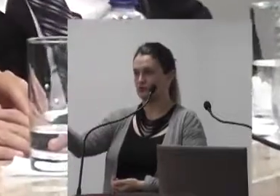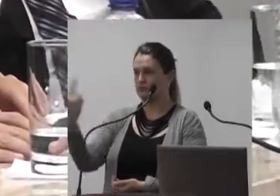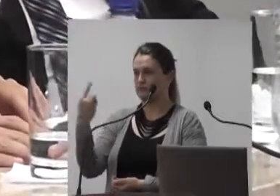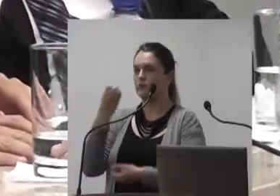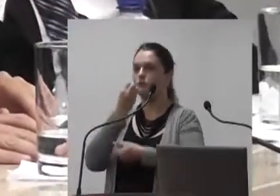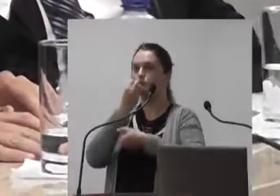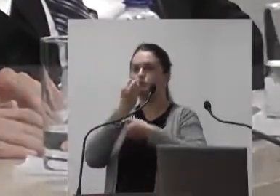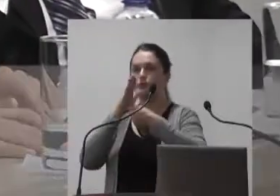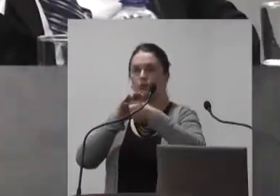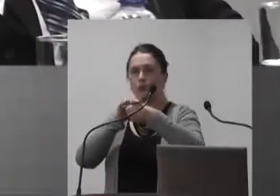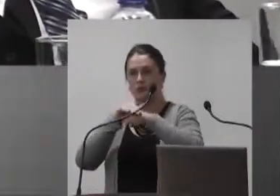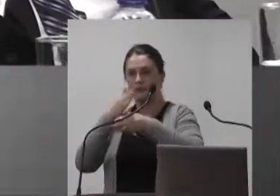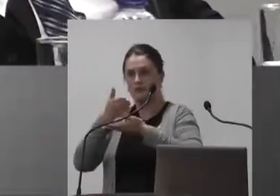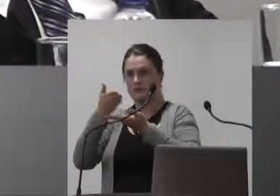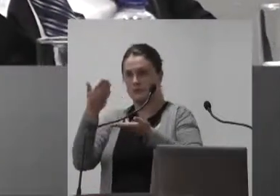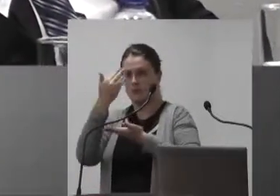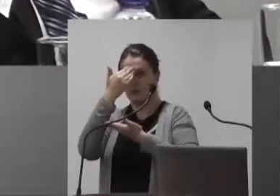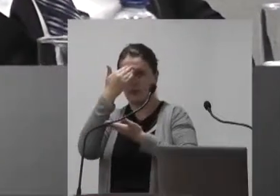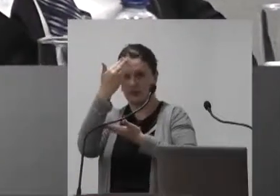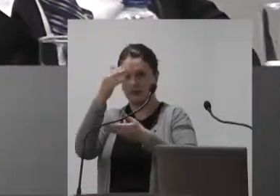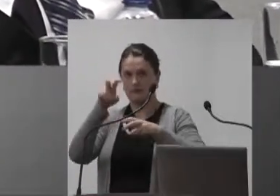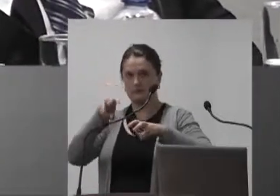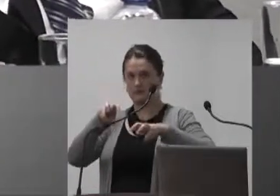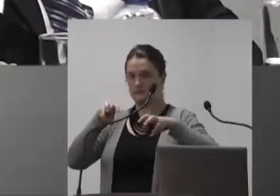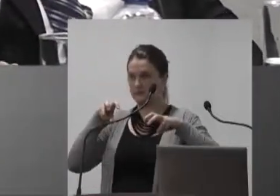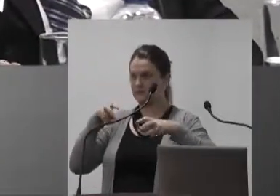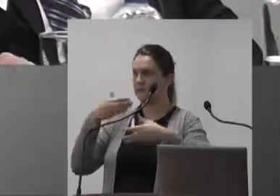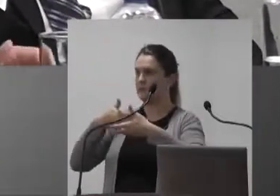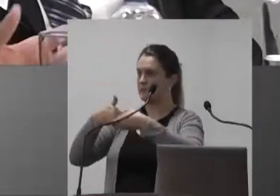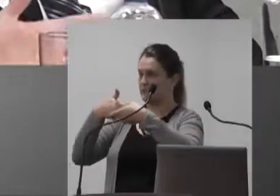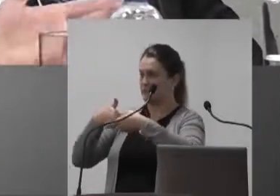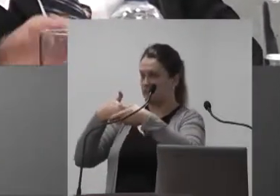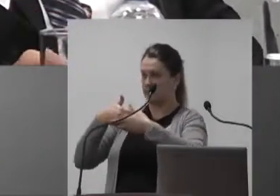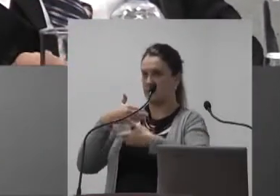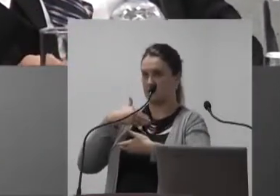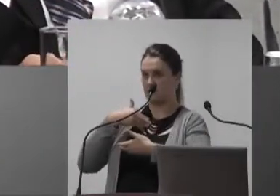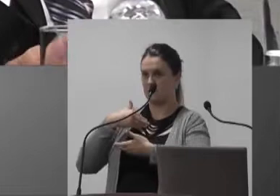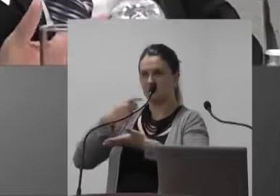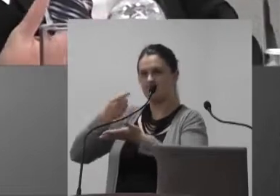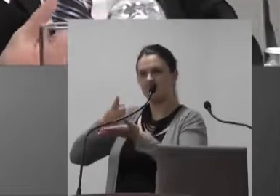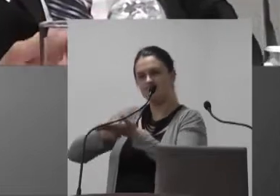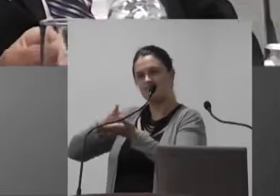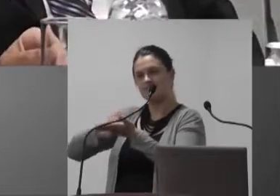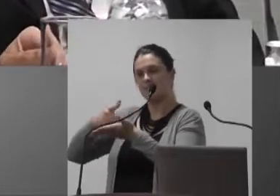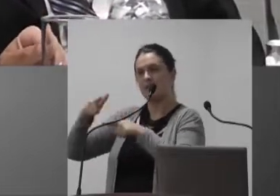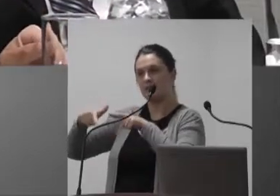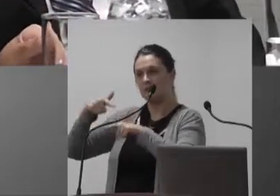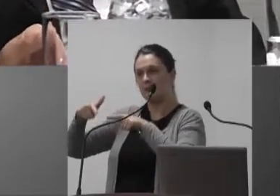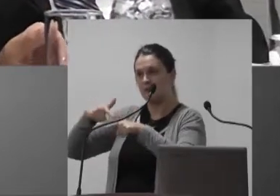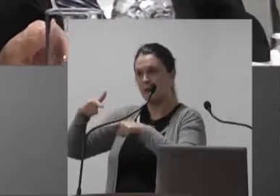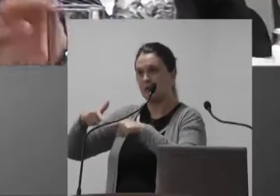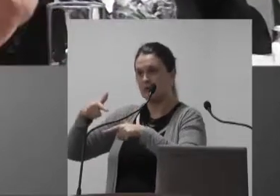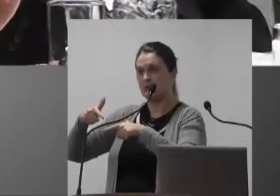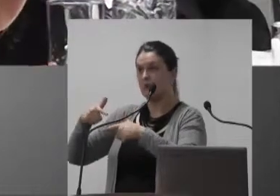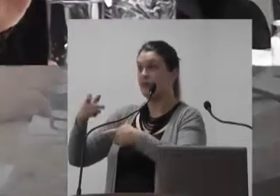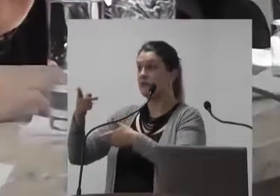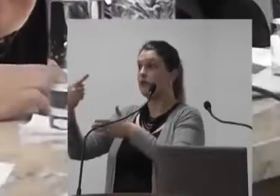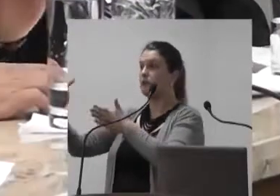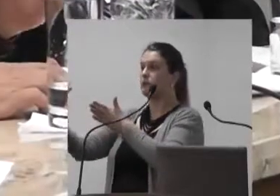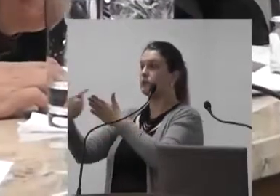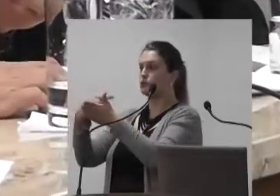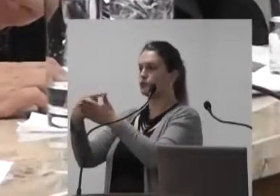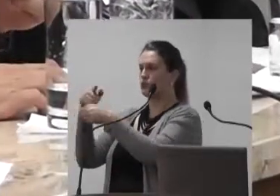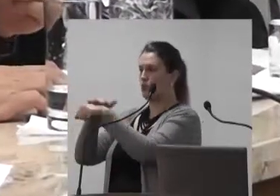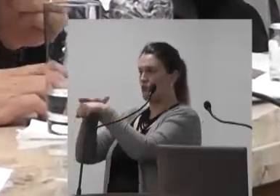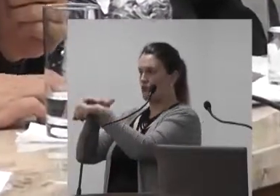Boa noite a todos, obrigado pela presença. Parabéns, Tati, pela tua dedicação, pelo teu trabalho. Eu tenho uma pergunta, eu